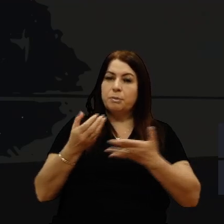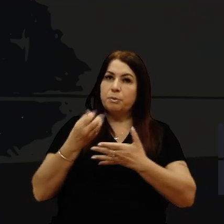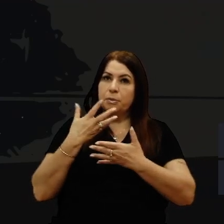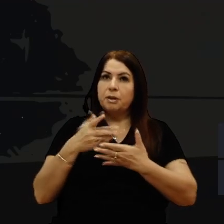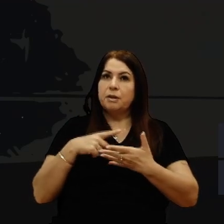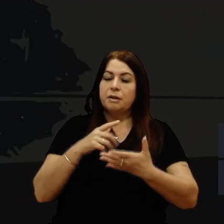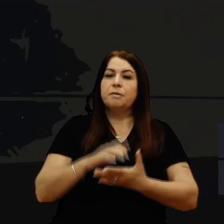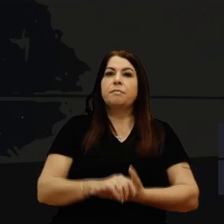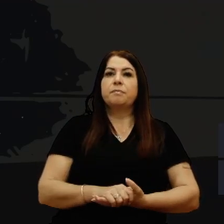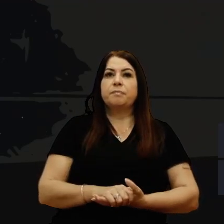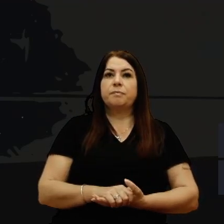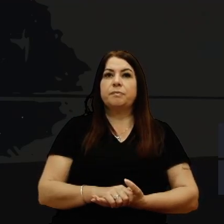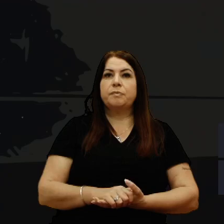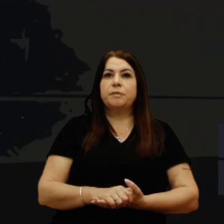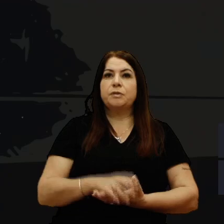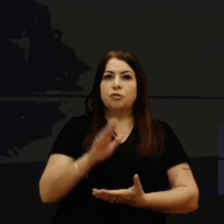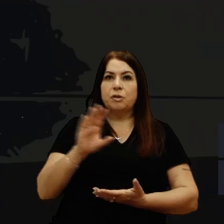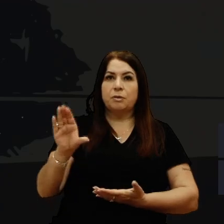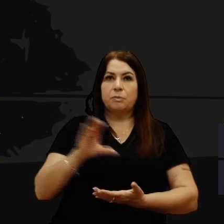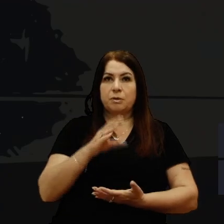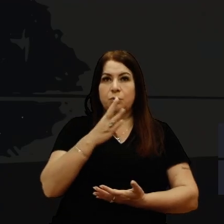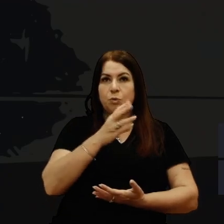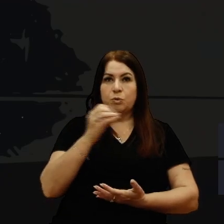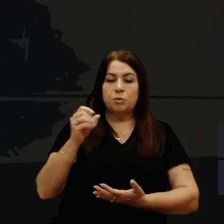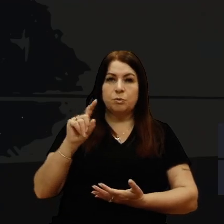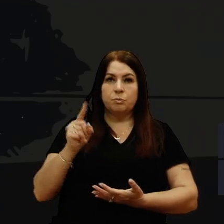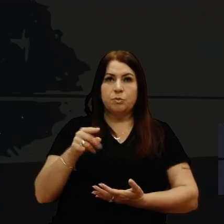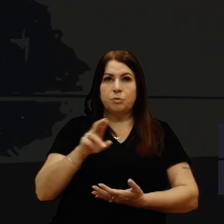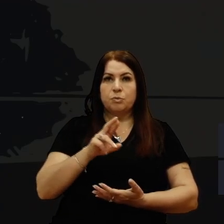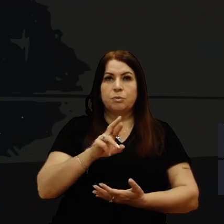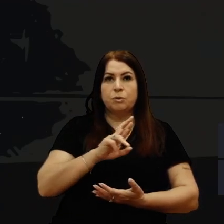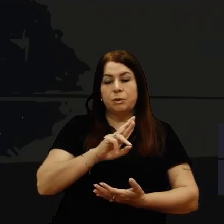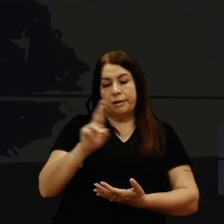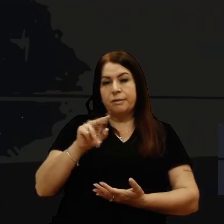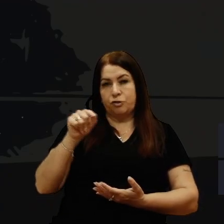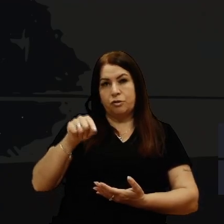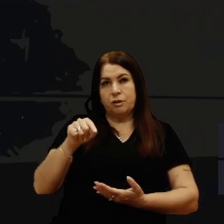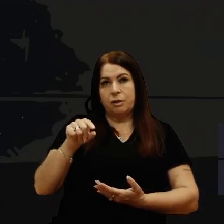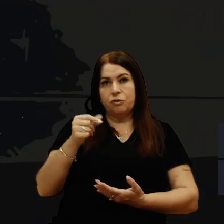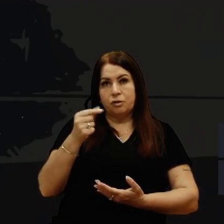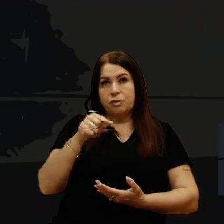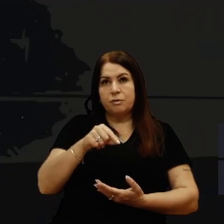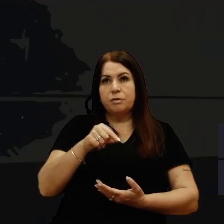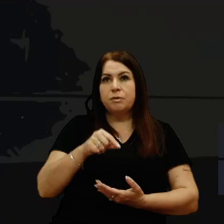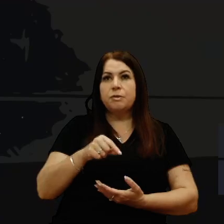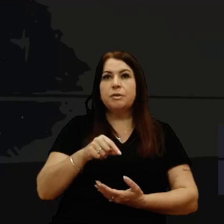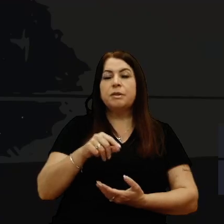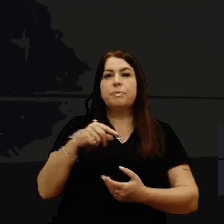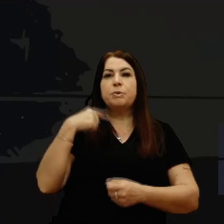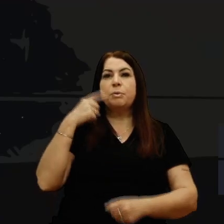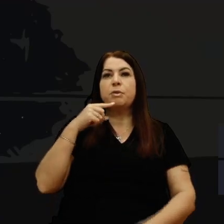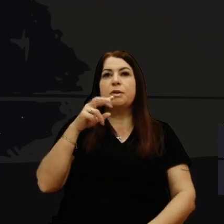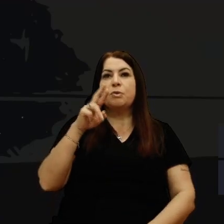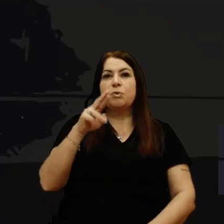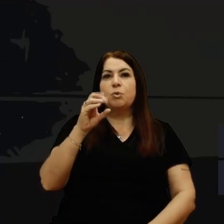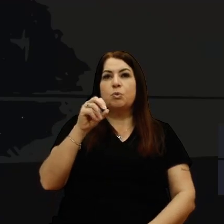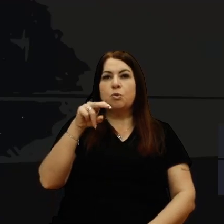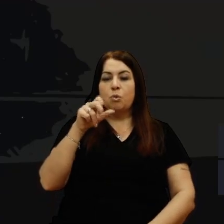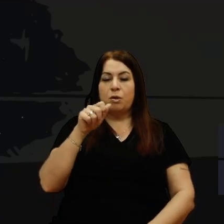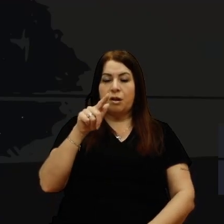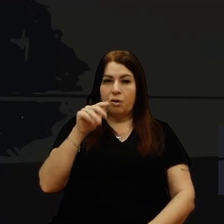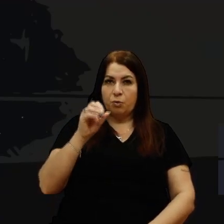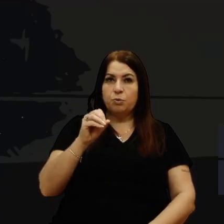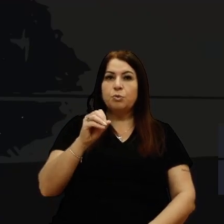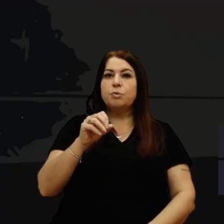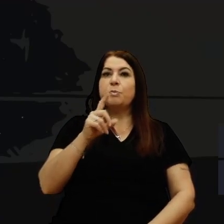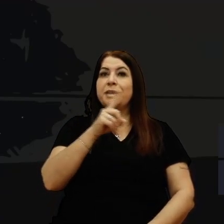já mandou 400 mil de recurso para Caxias do Sul. Também o deputado Ronaldo Nogueira mandou 100 mil para